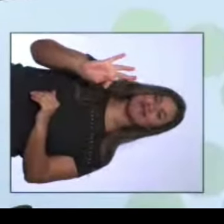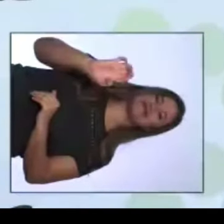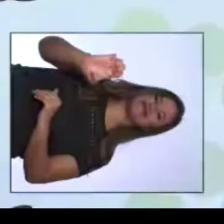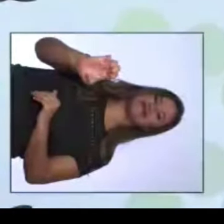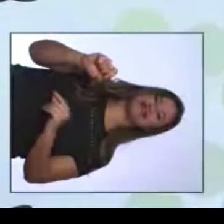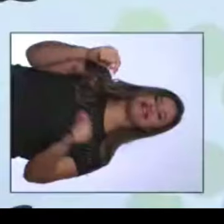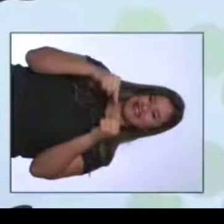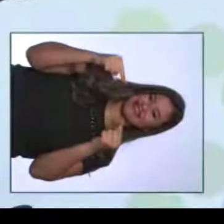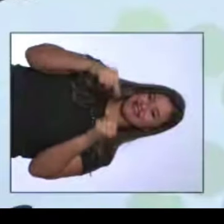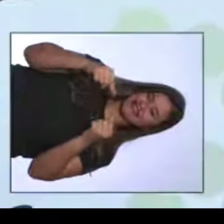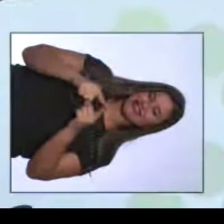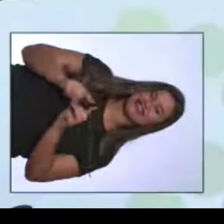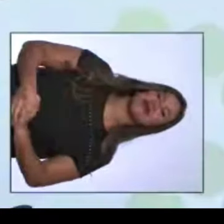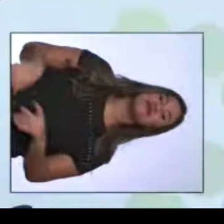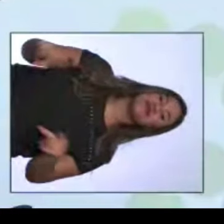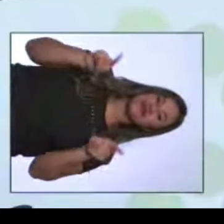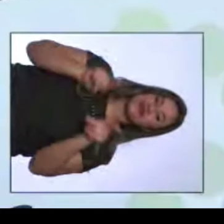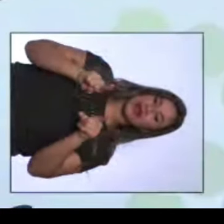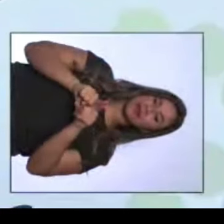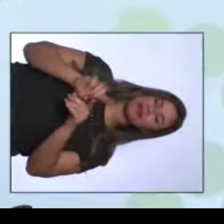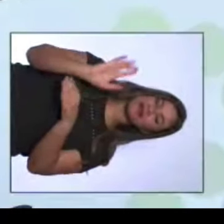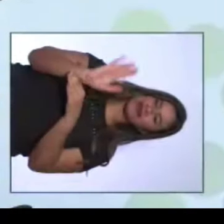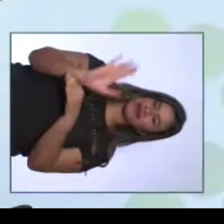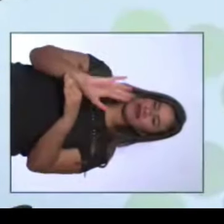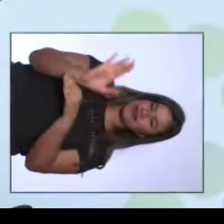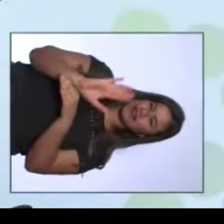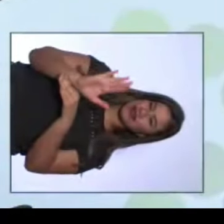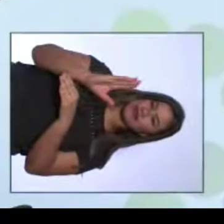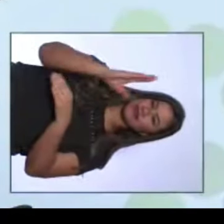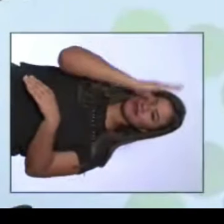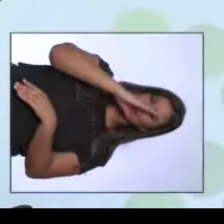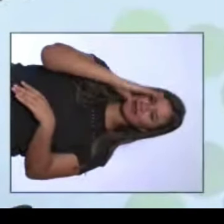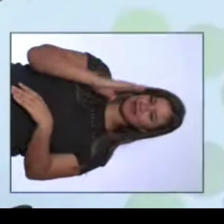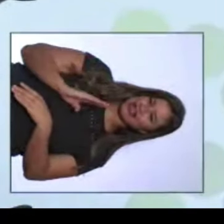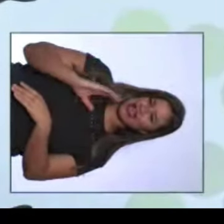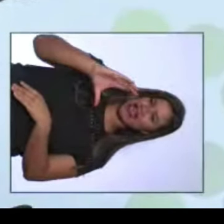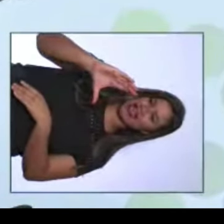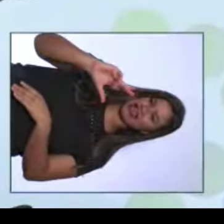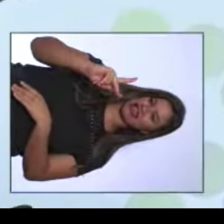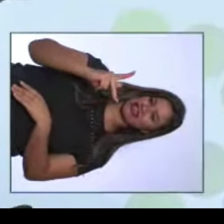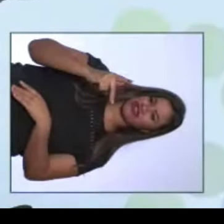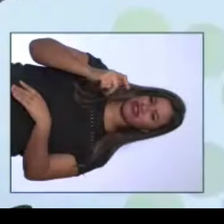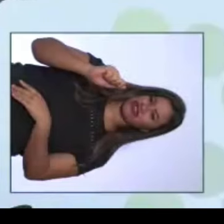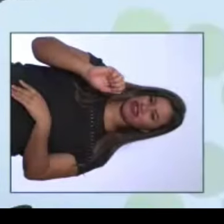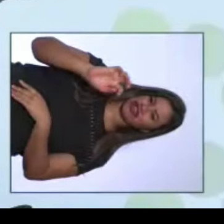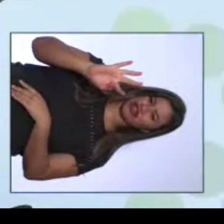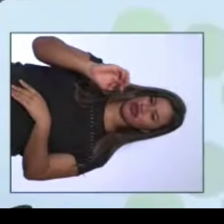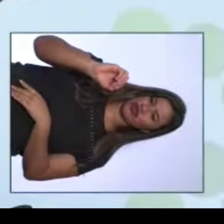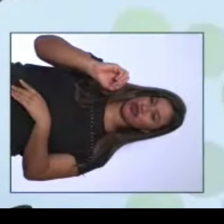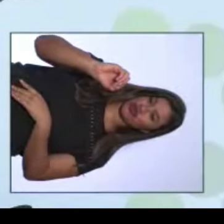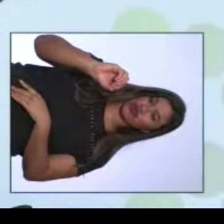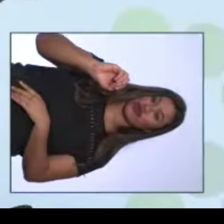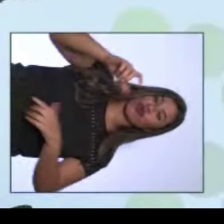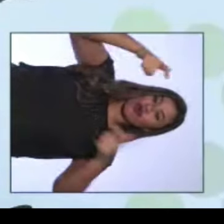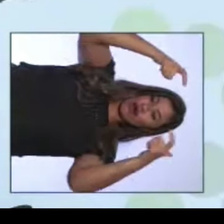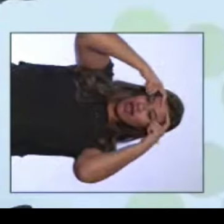Tem um filme brasileiro chamado Chateau, O Rei do Brasil, que é a história de um dos